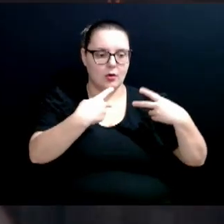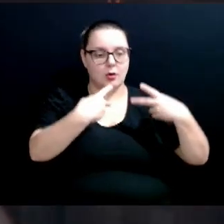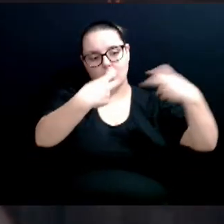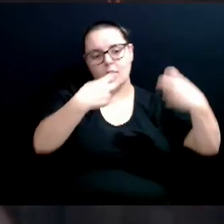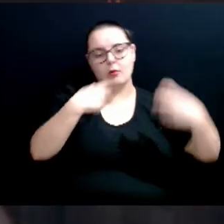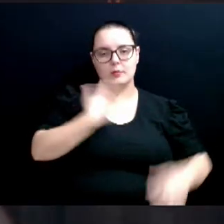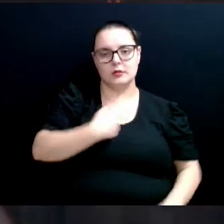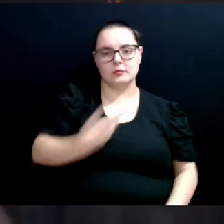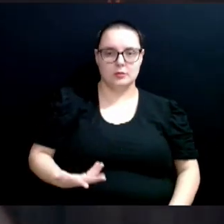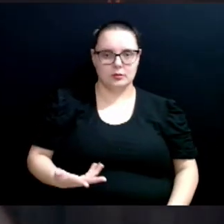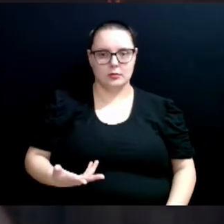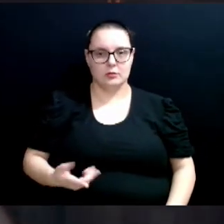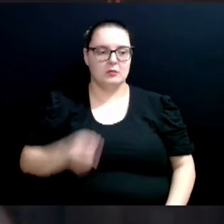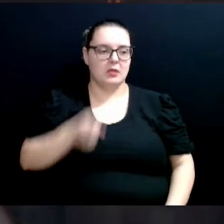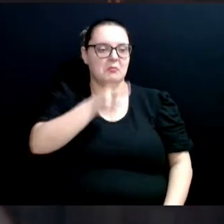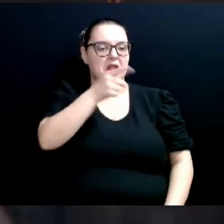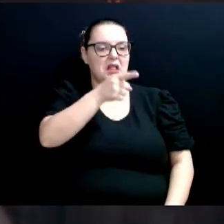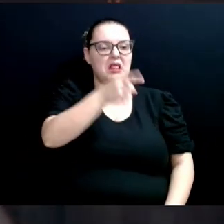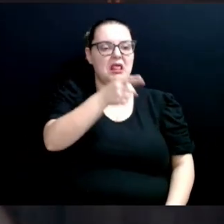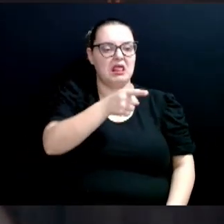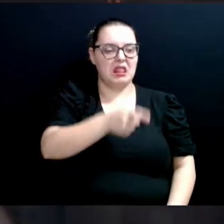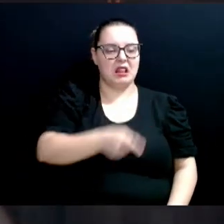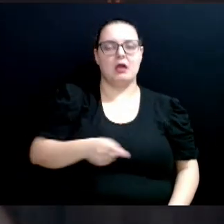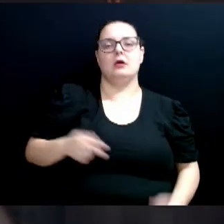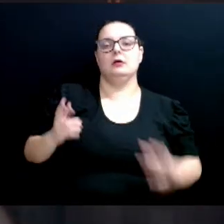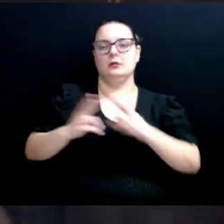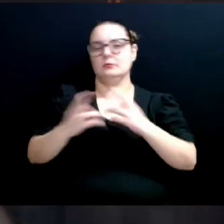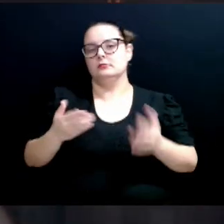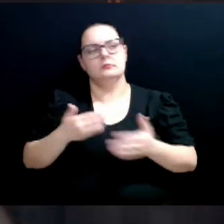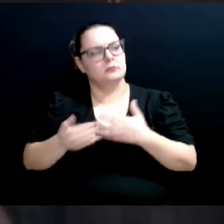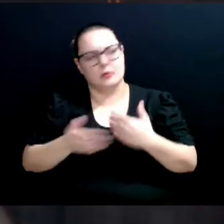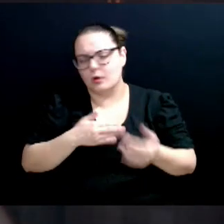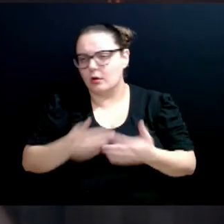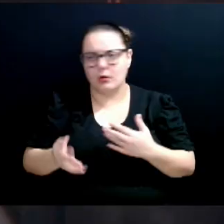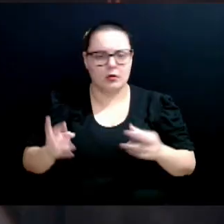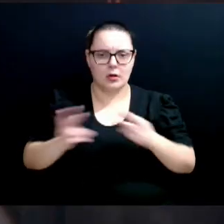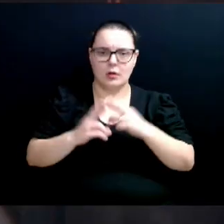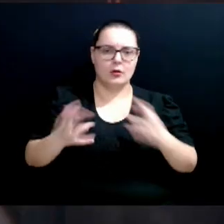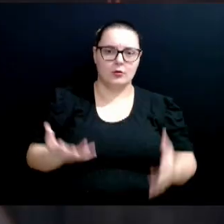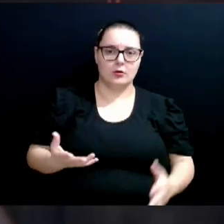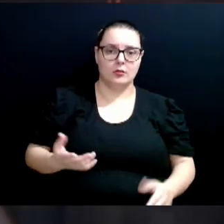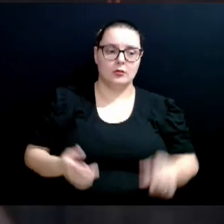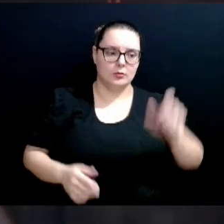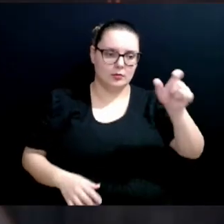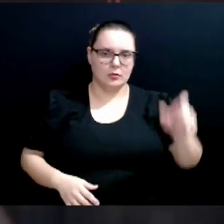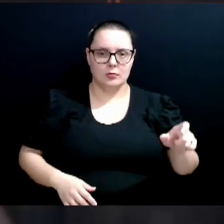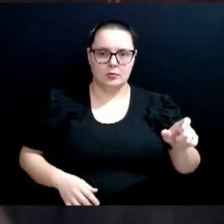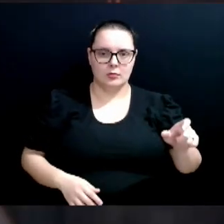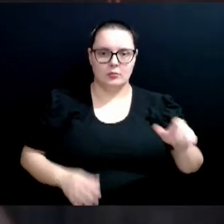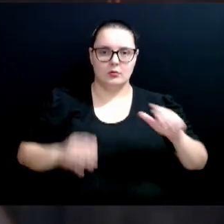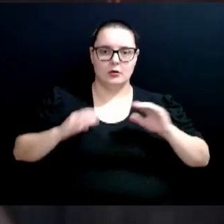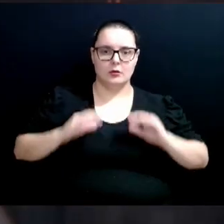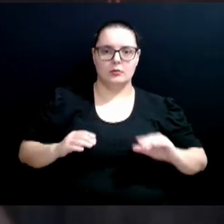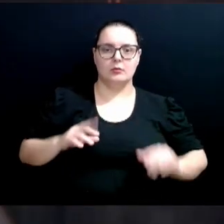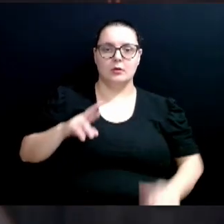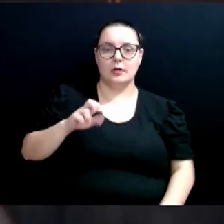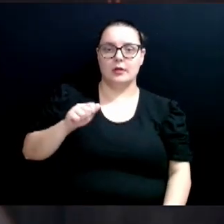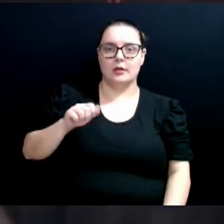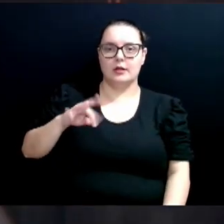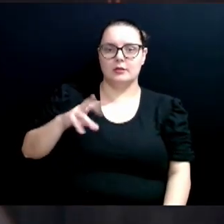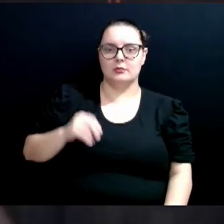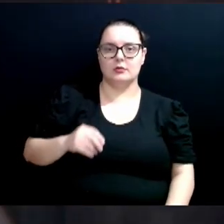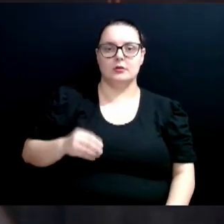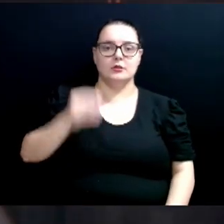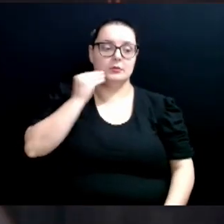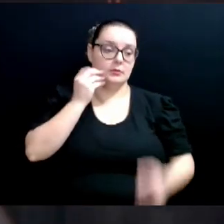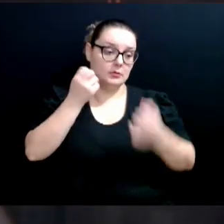fica apontando nesse campo relacional, seja qual campo for, o outro vai para um comportamento mais de reativo, de tentar se justificar, de tentar